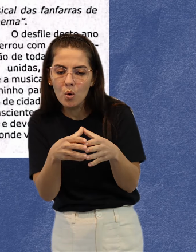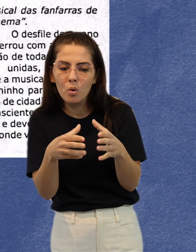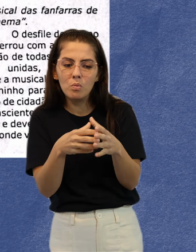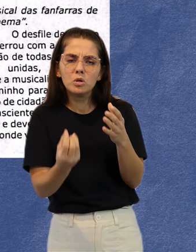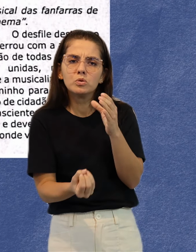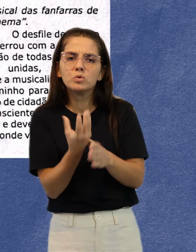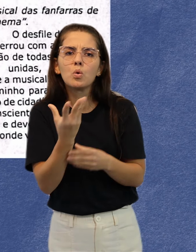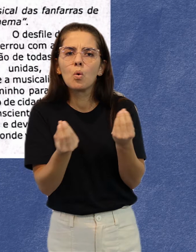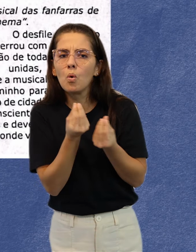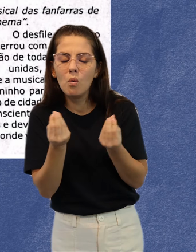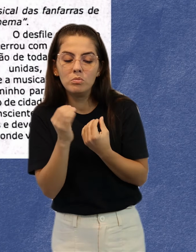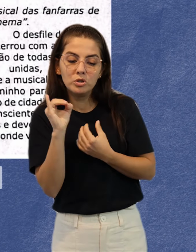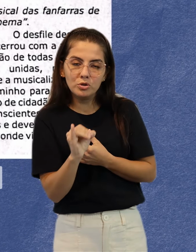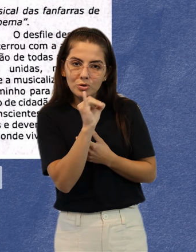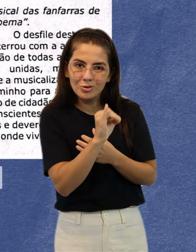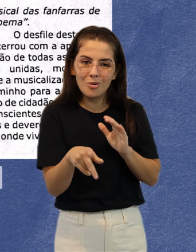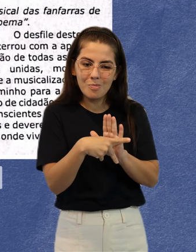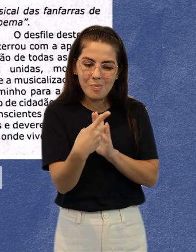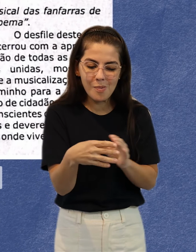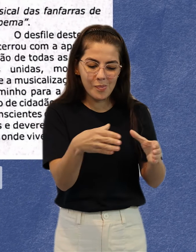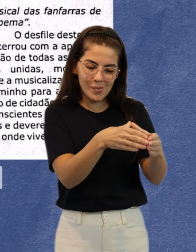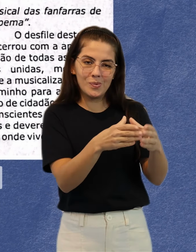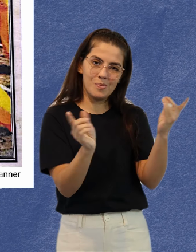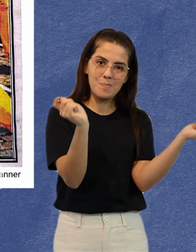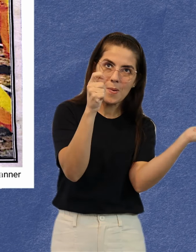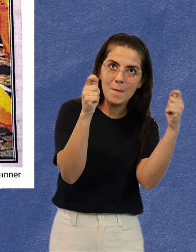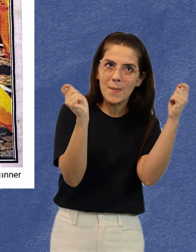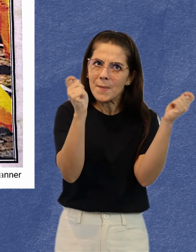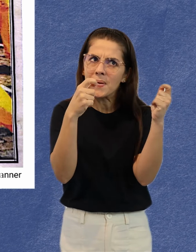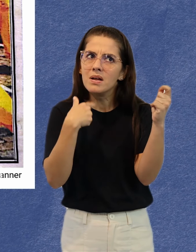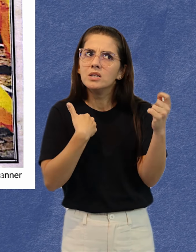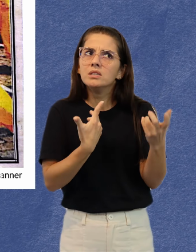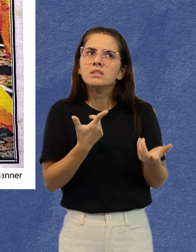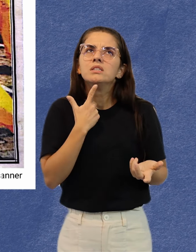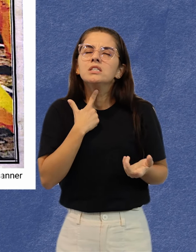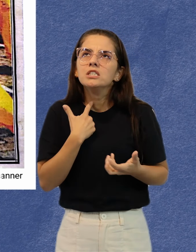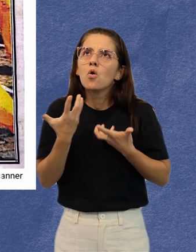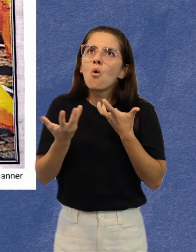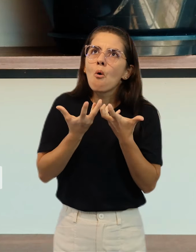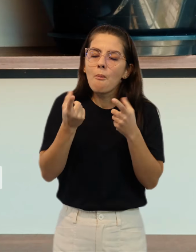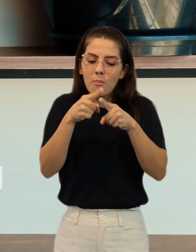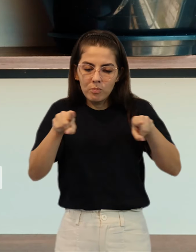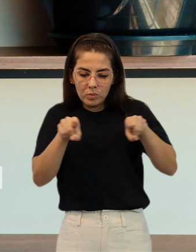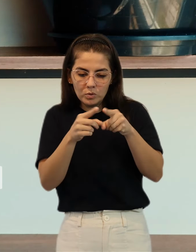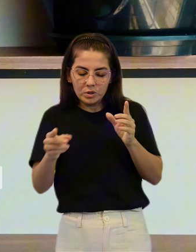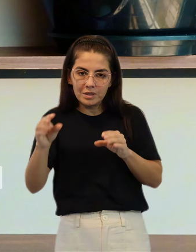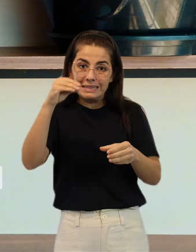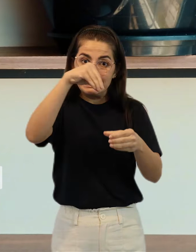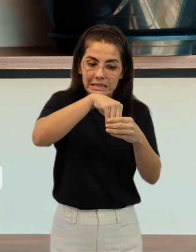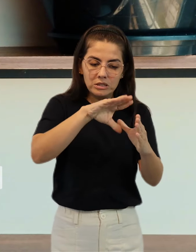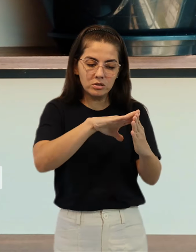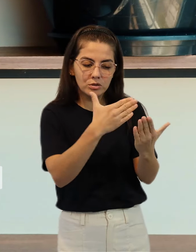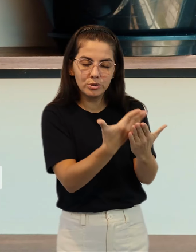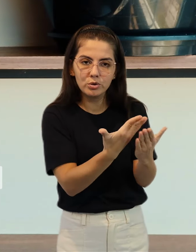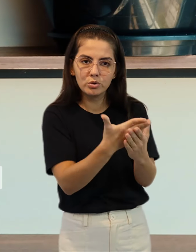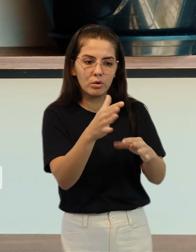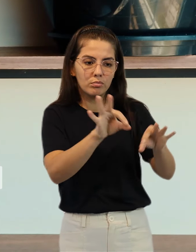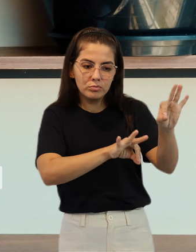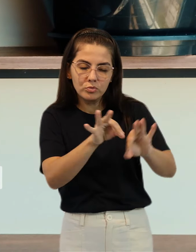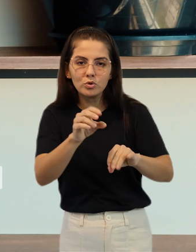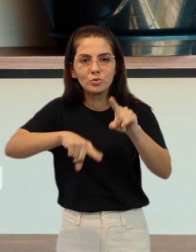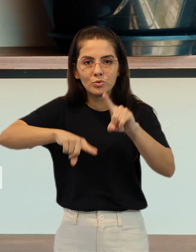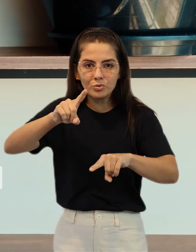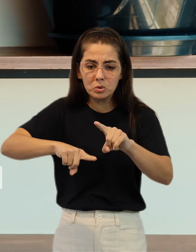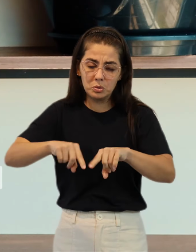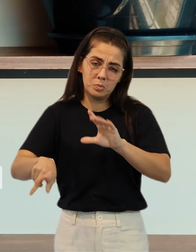de instrutores de fanfarras. A demanda nossa da época era fazer com que a música na escola, através de instrumentos